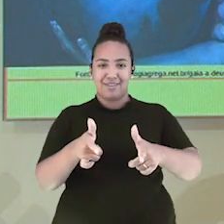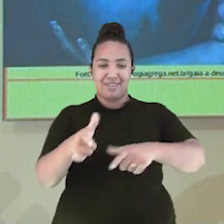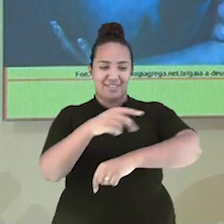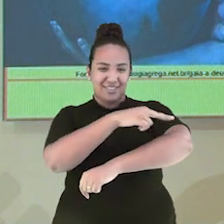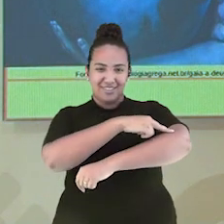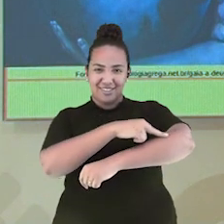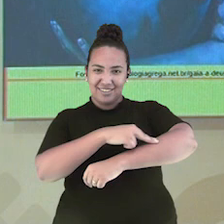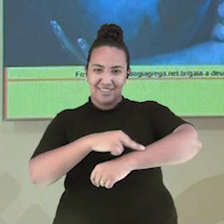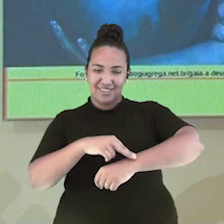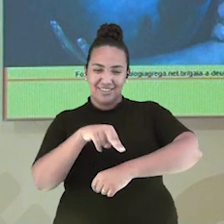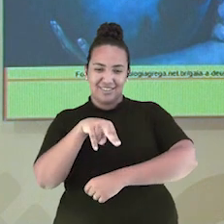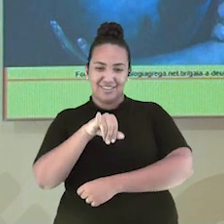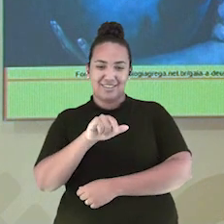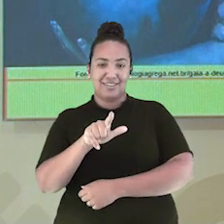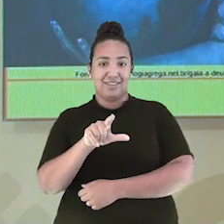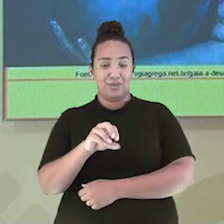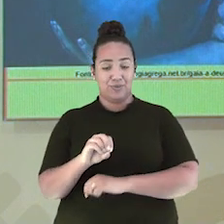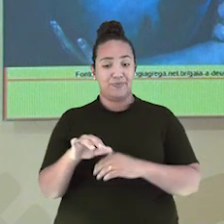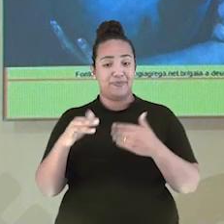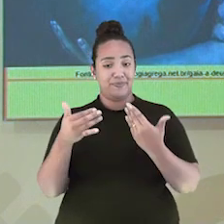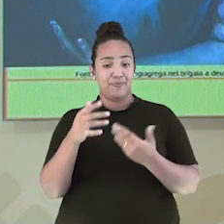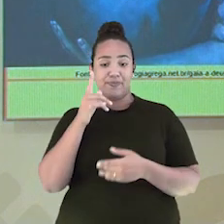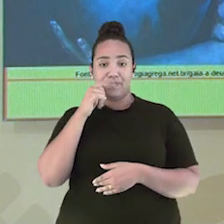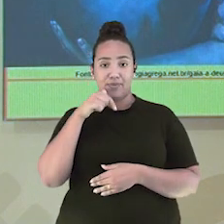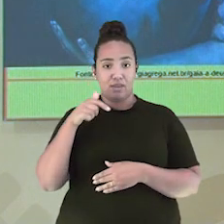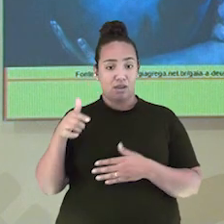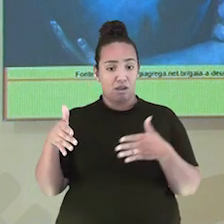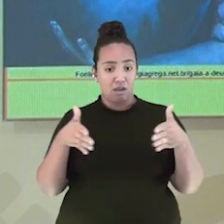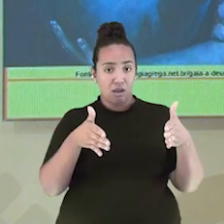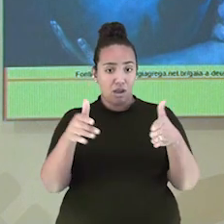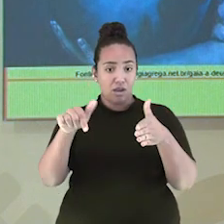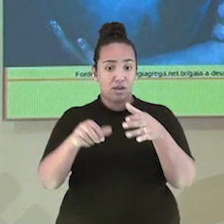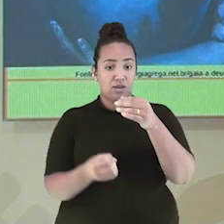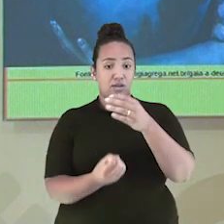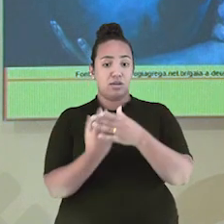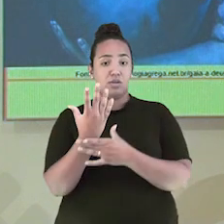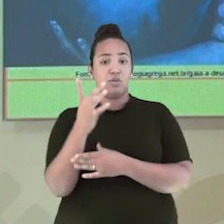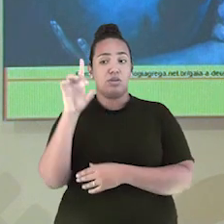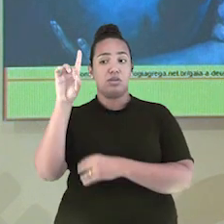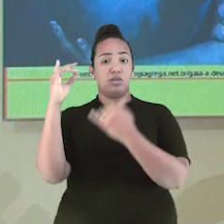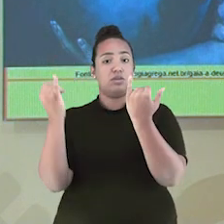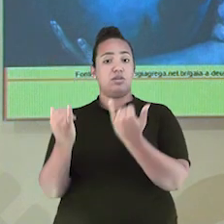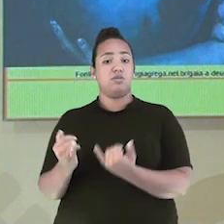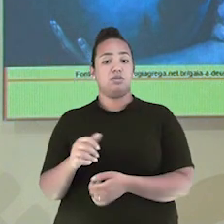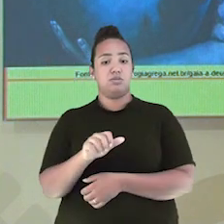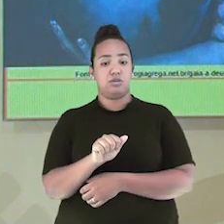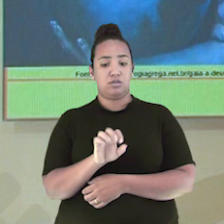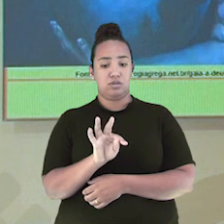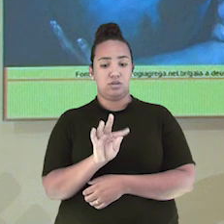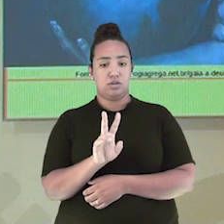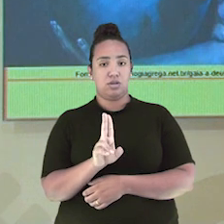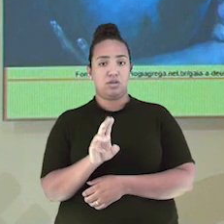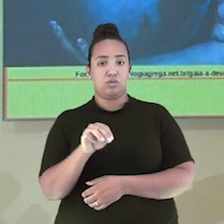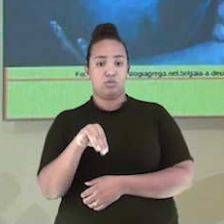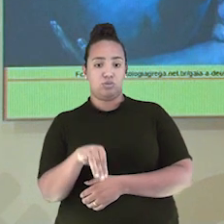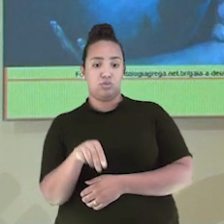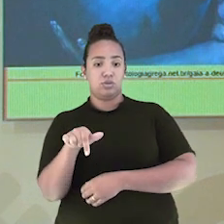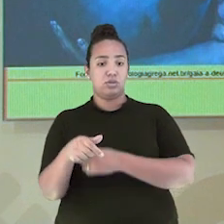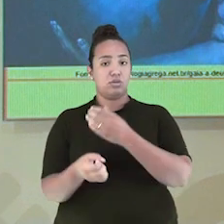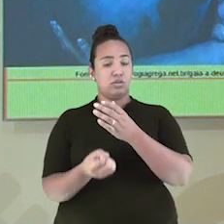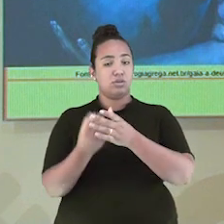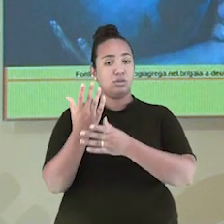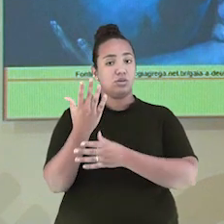rio Nilo. A partir dessa água primordial, teria surgido então o deus Atum, que deu origem a